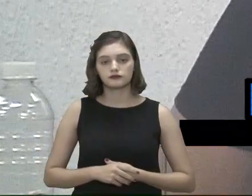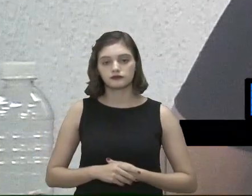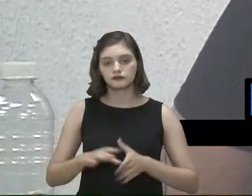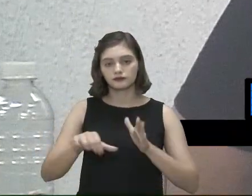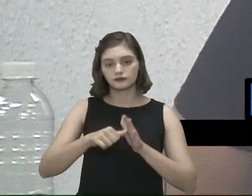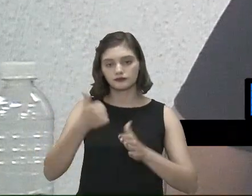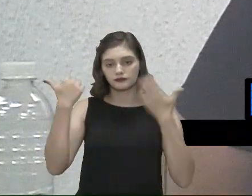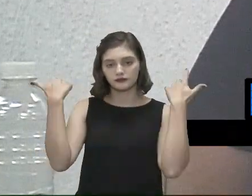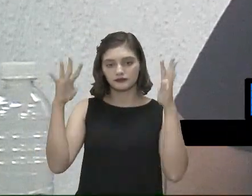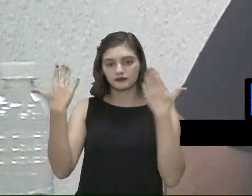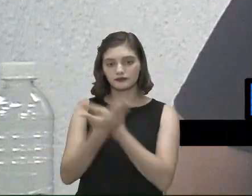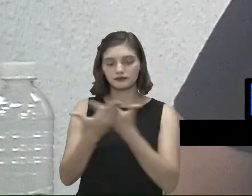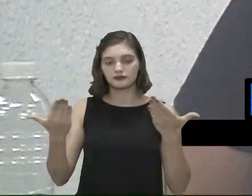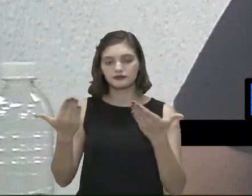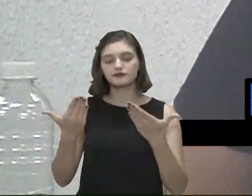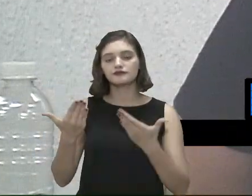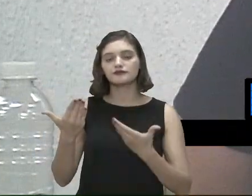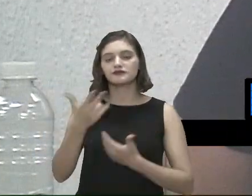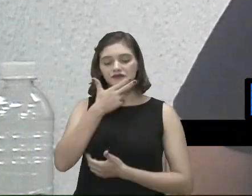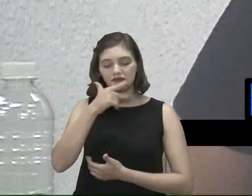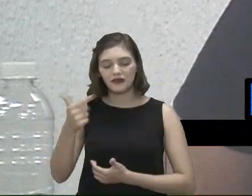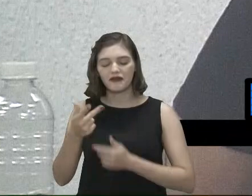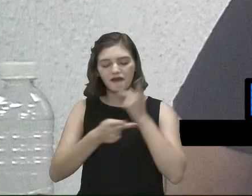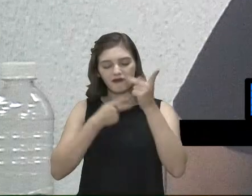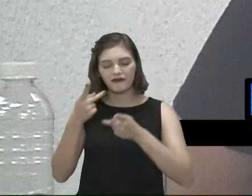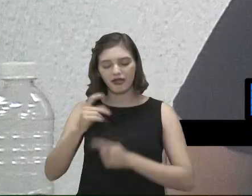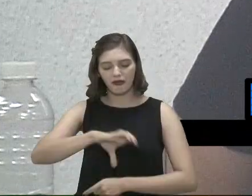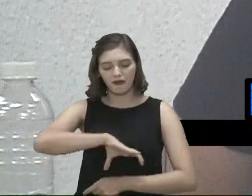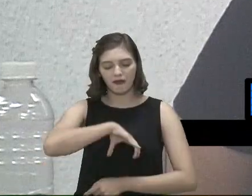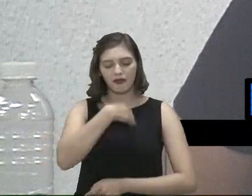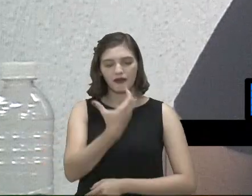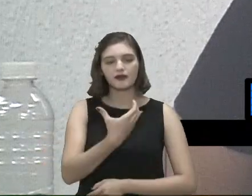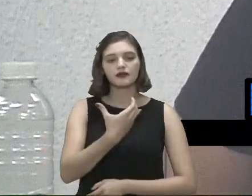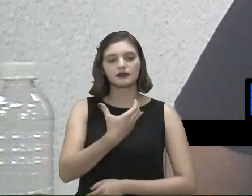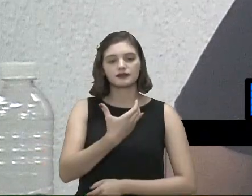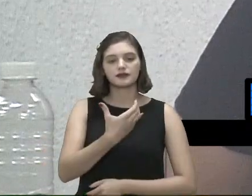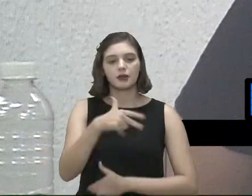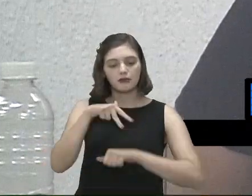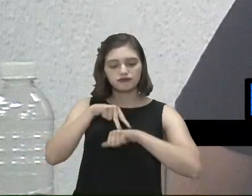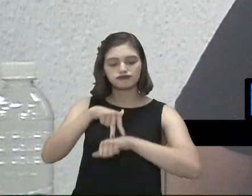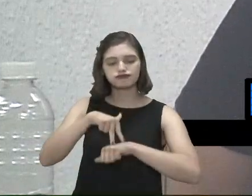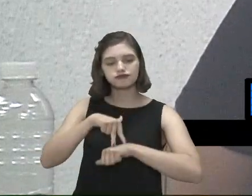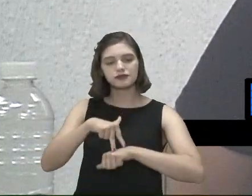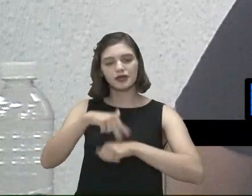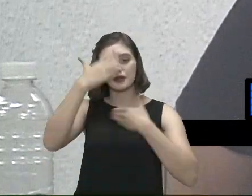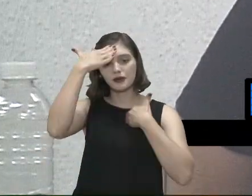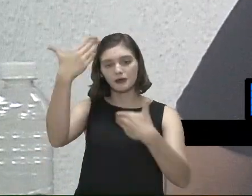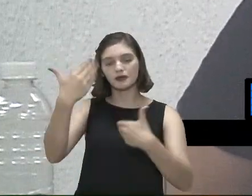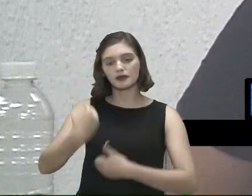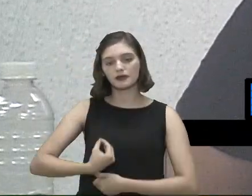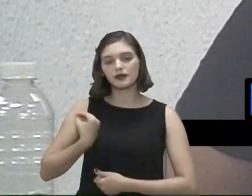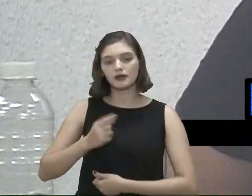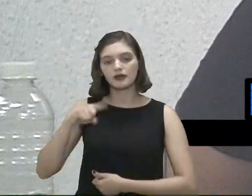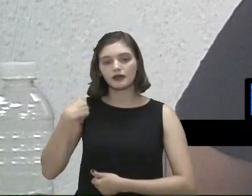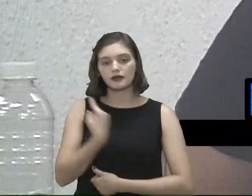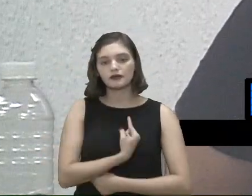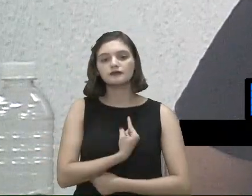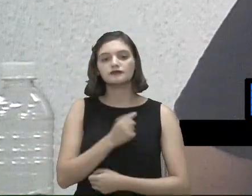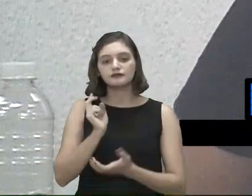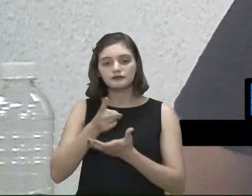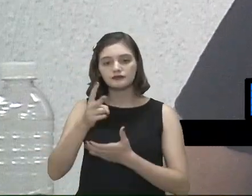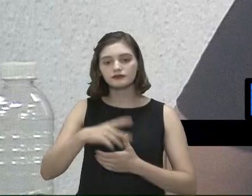Primeiro, parabéns às minhas irmãs que falaram ali pela coragem, pela resistência. Obrigada por existirem. Nós por nós,